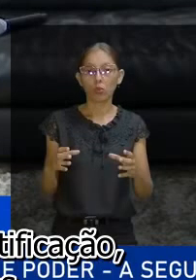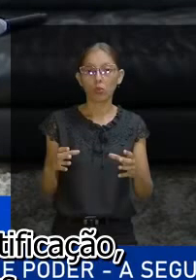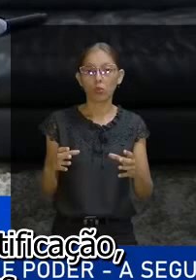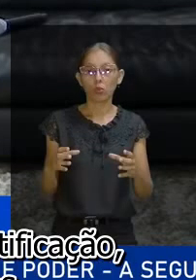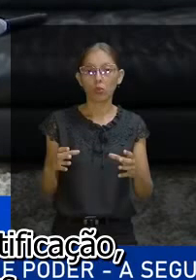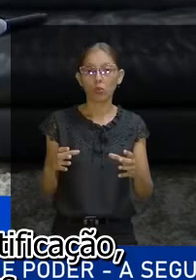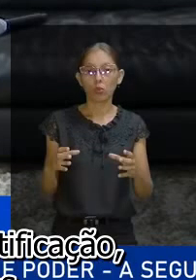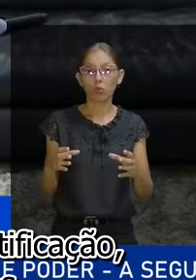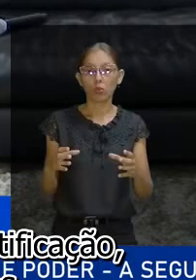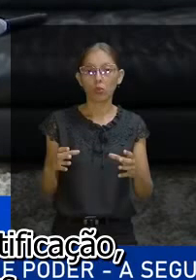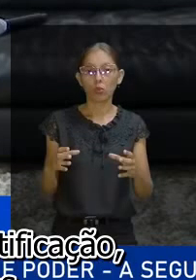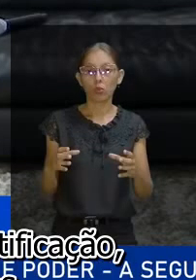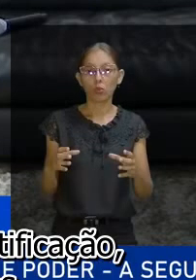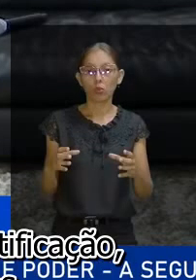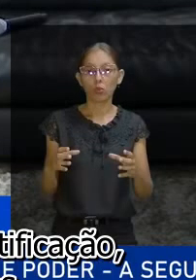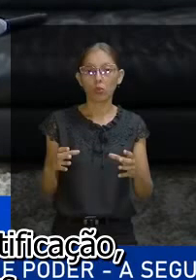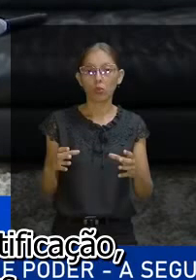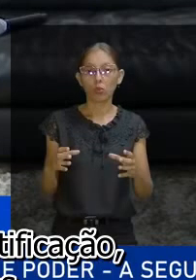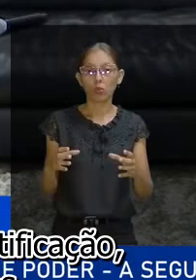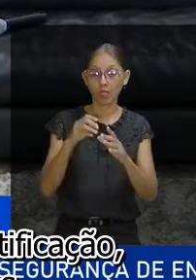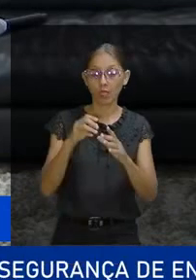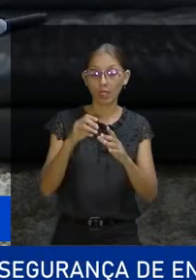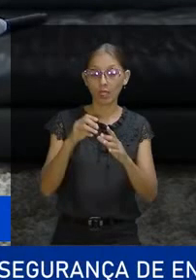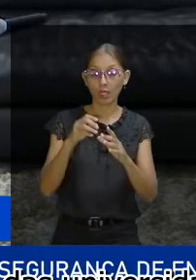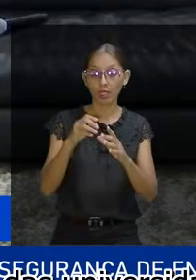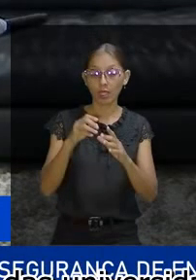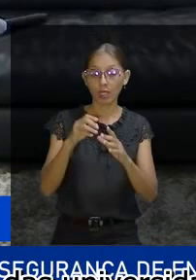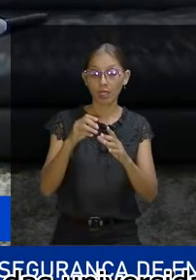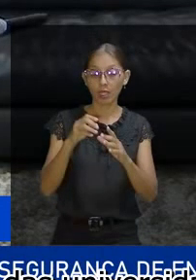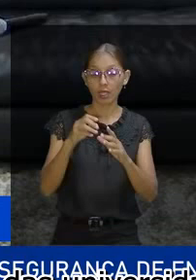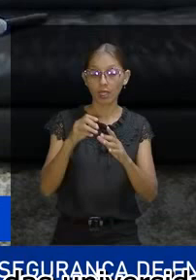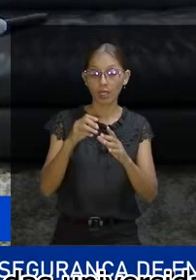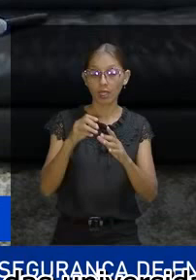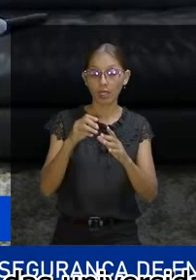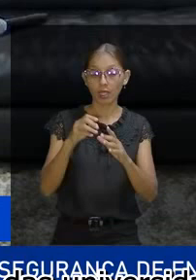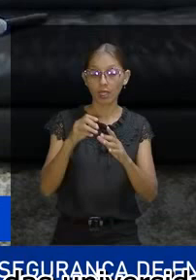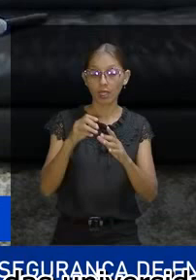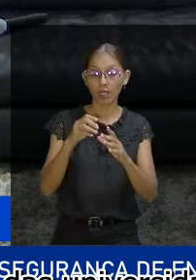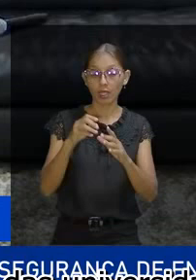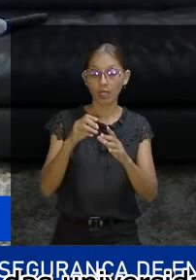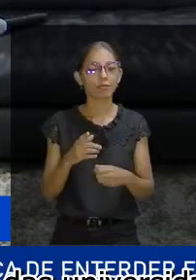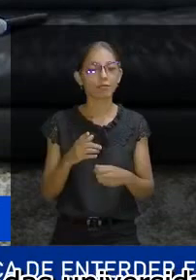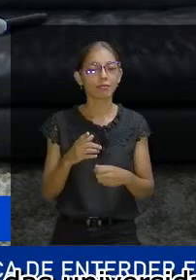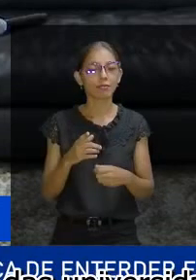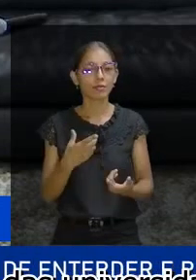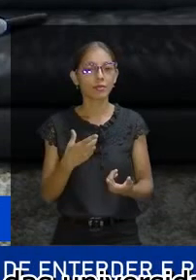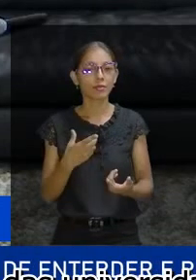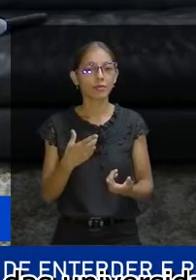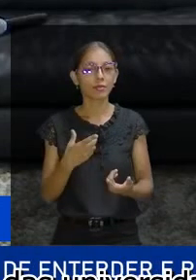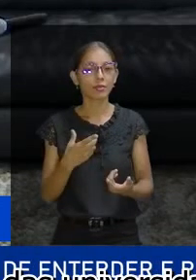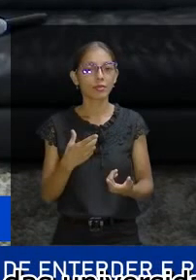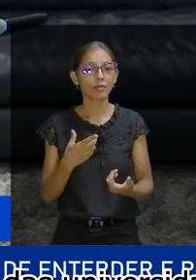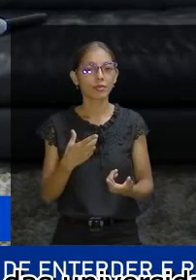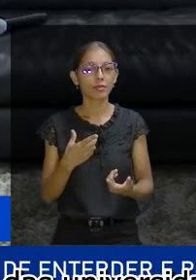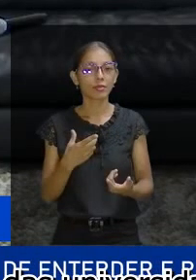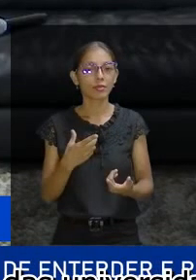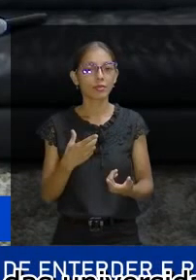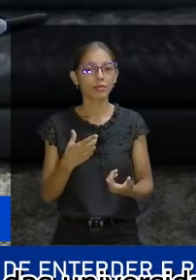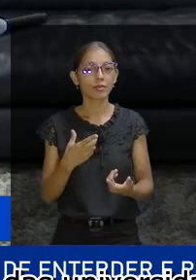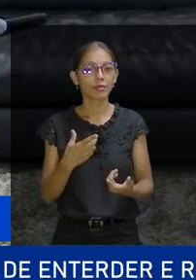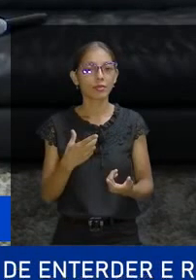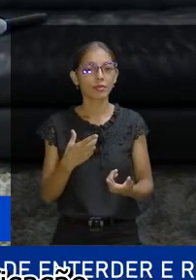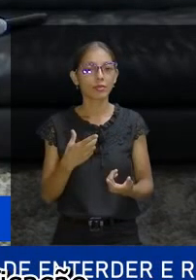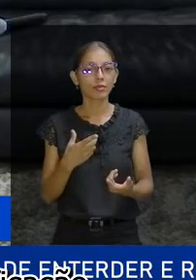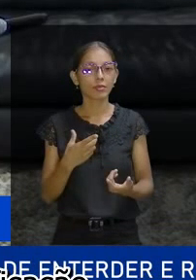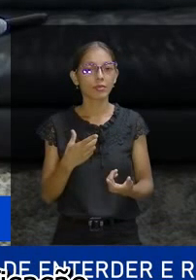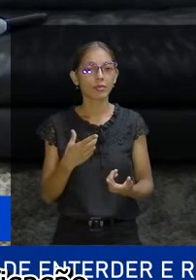são formadas dentro dos cursos, das áreas. Por exemplo, a de Ciências Sociais tem um núcleo, tem os NEABs das